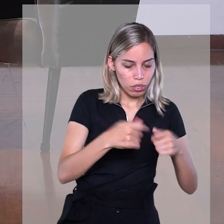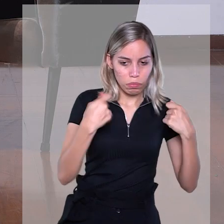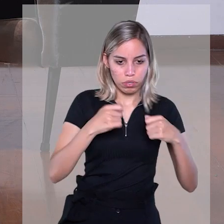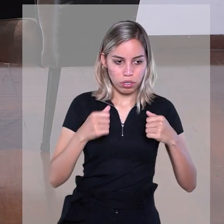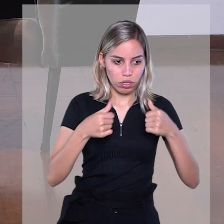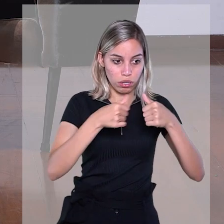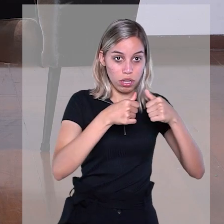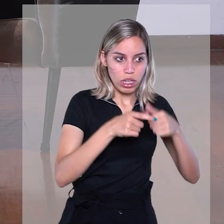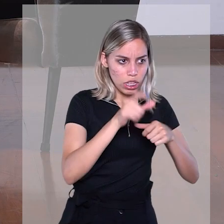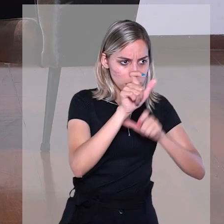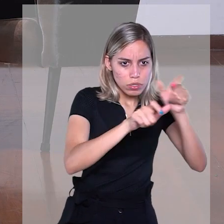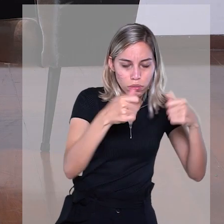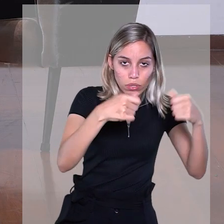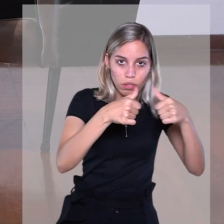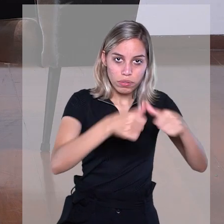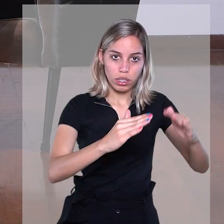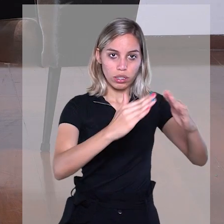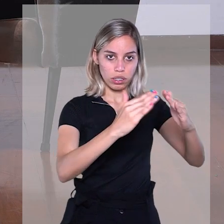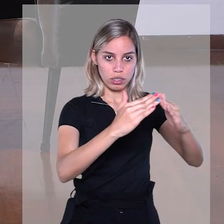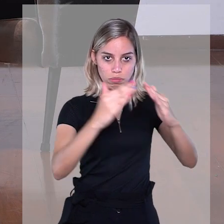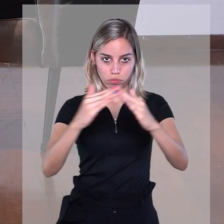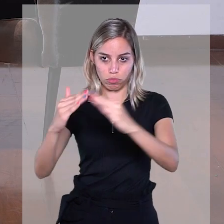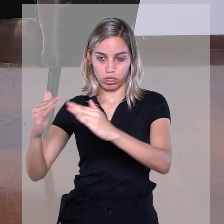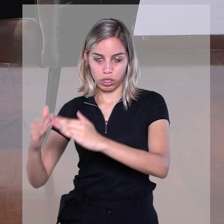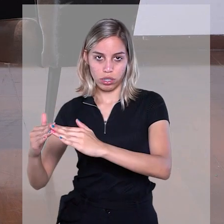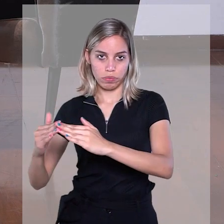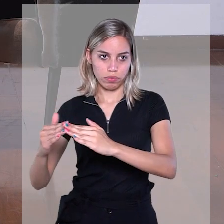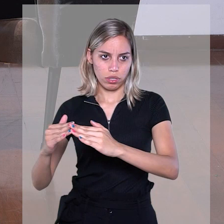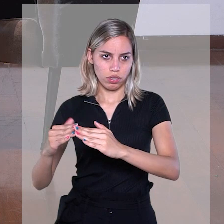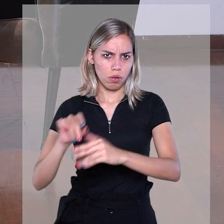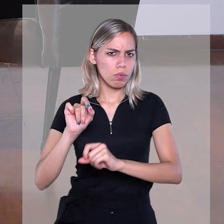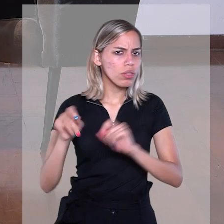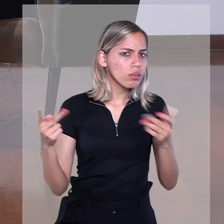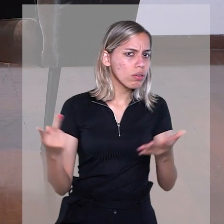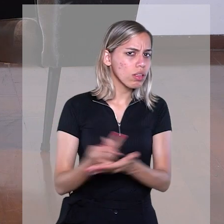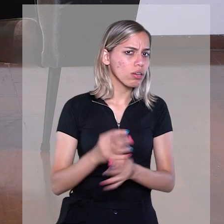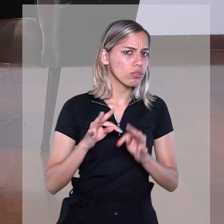em casa. O que é que acontece? Quando está todo mundo...